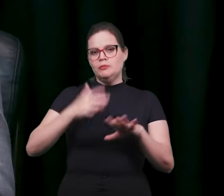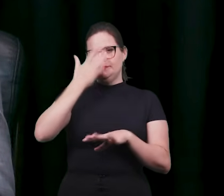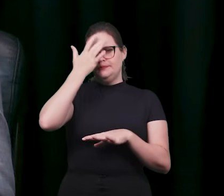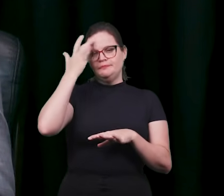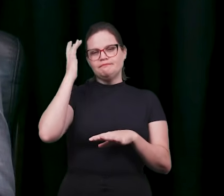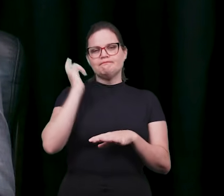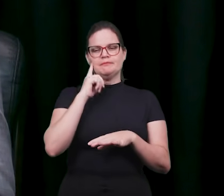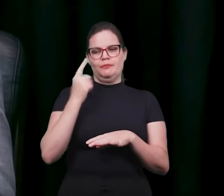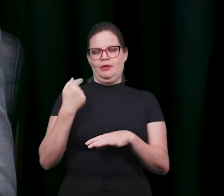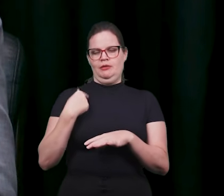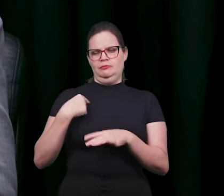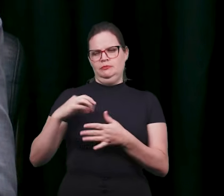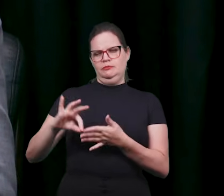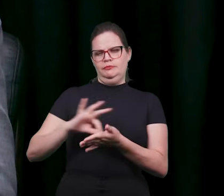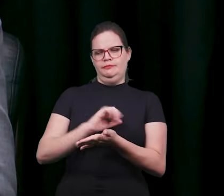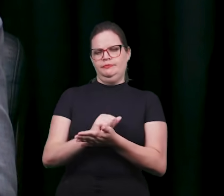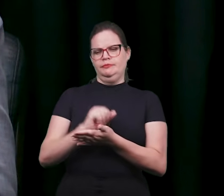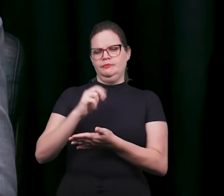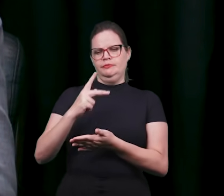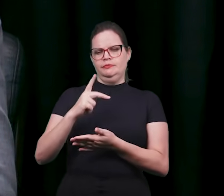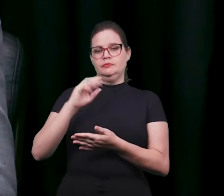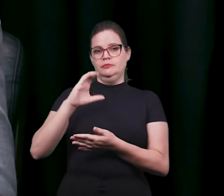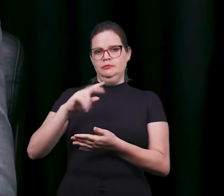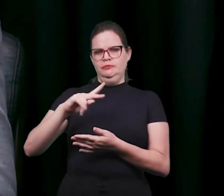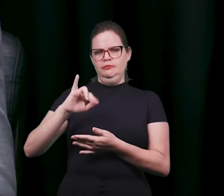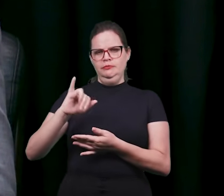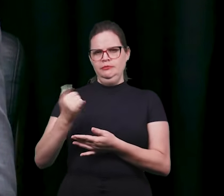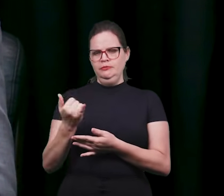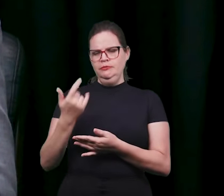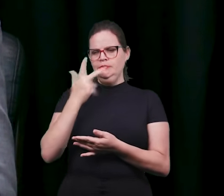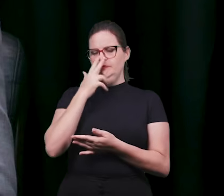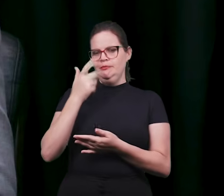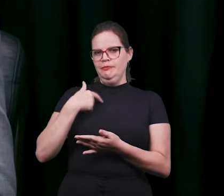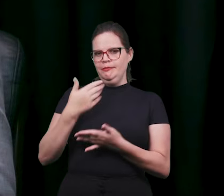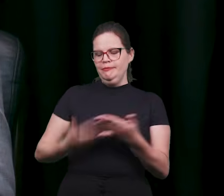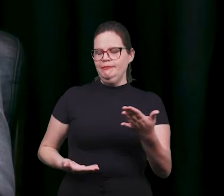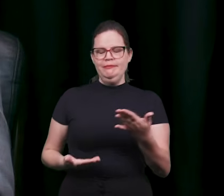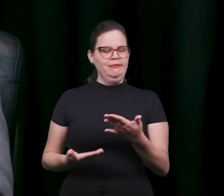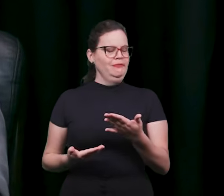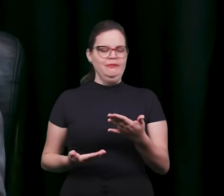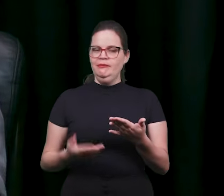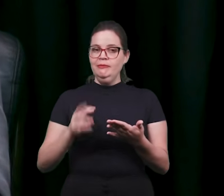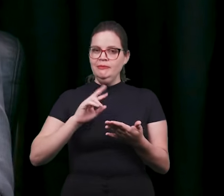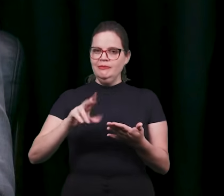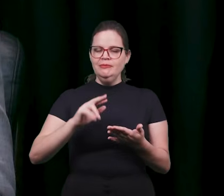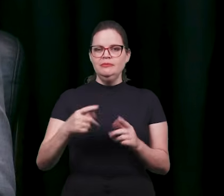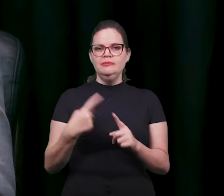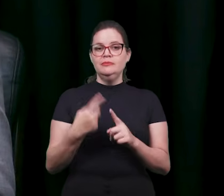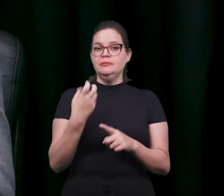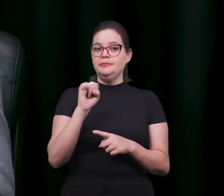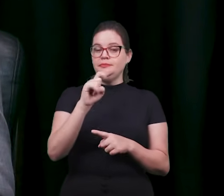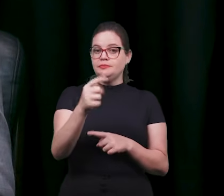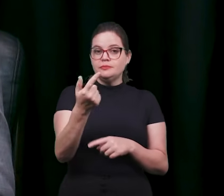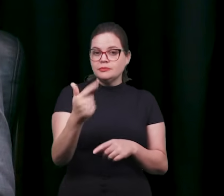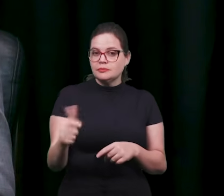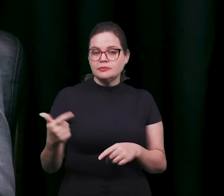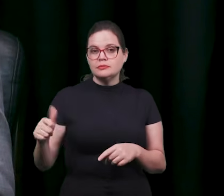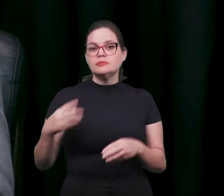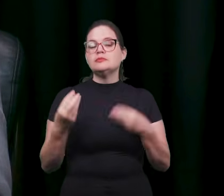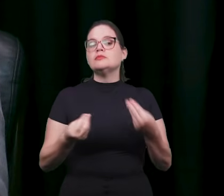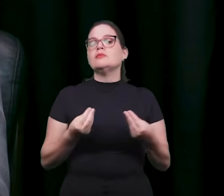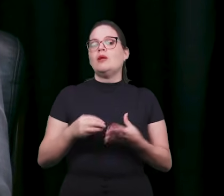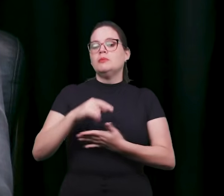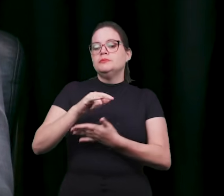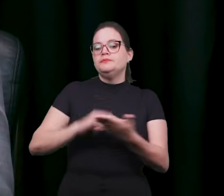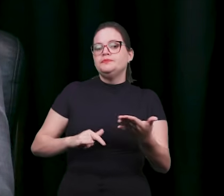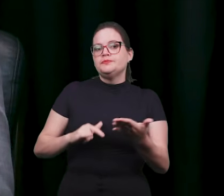formalizar acaba inviabilizando o seu negócio, mas é o contrário, porque quando você não tem um CNPJ, quando você não emite uma nota